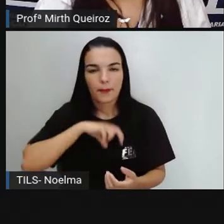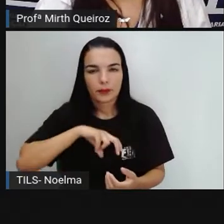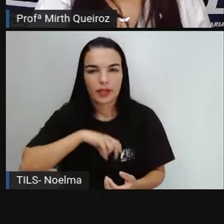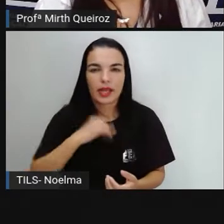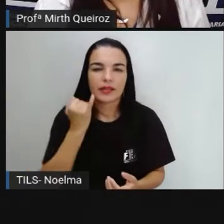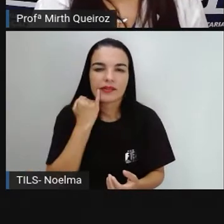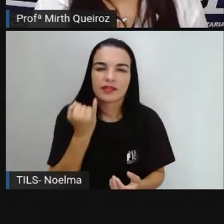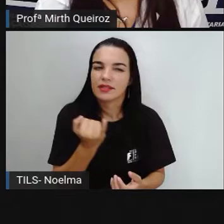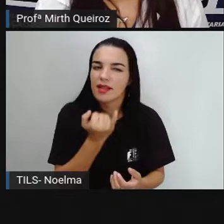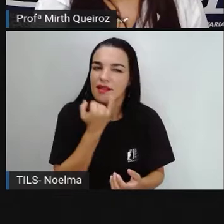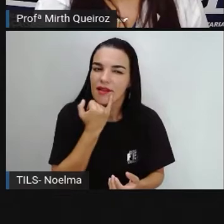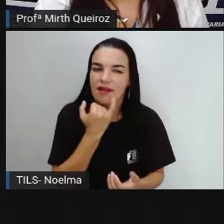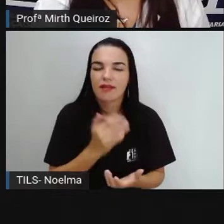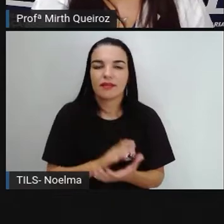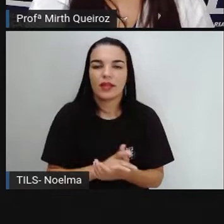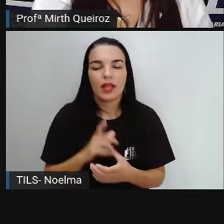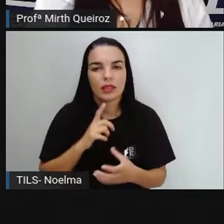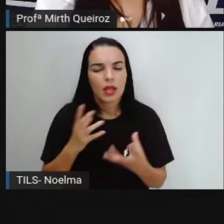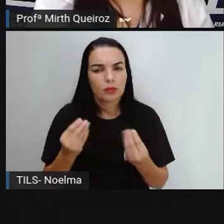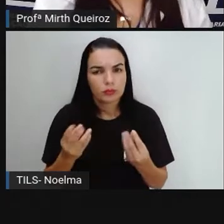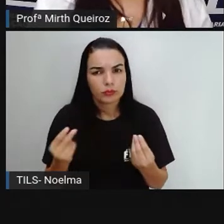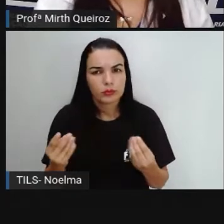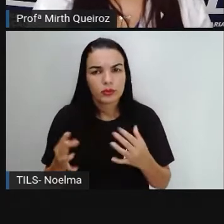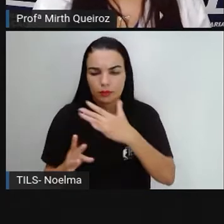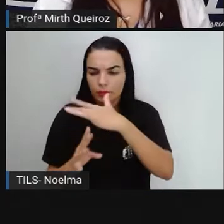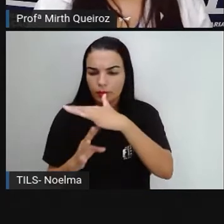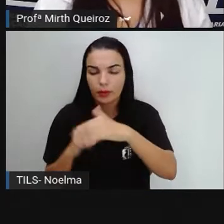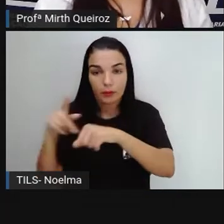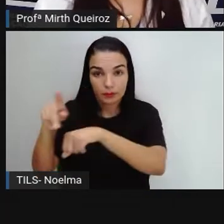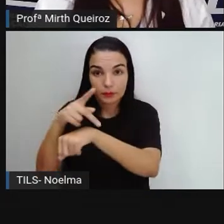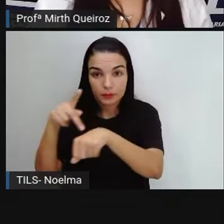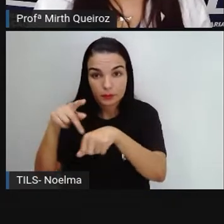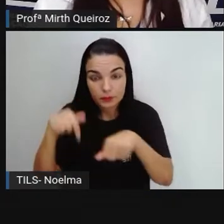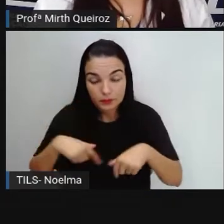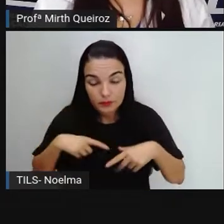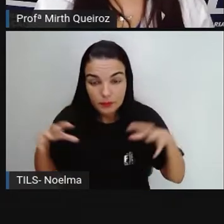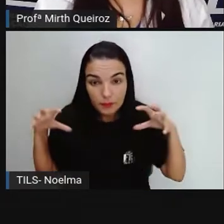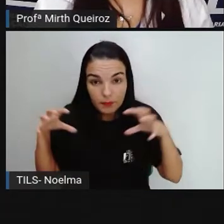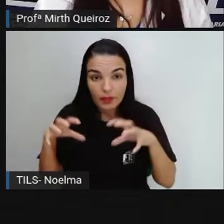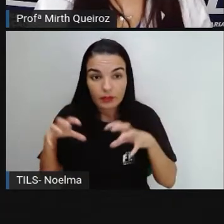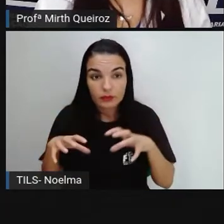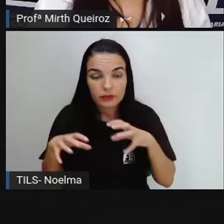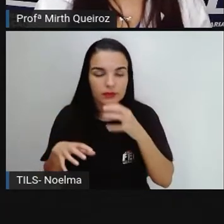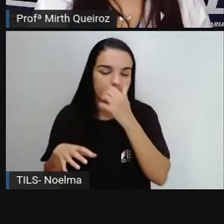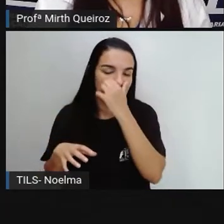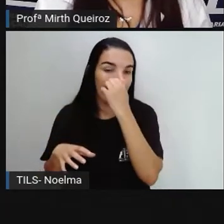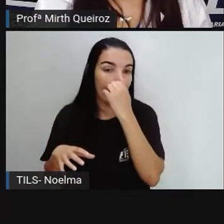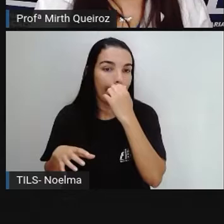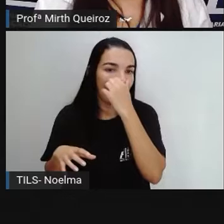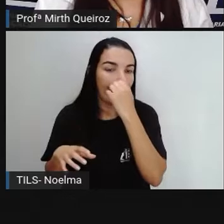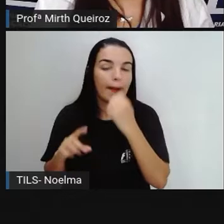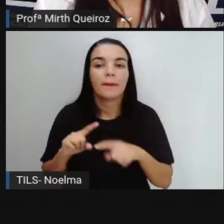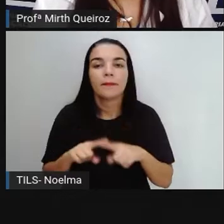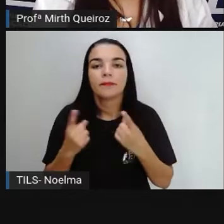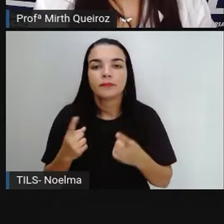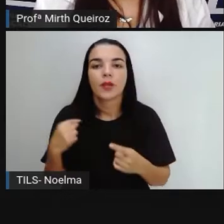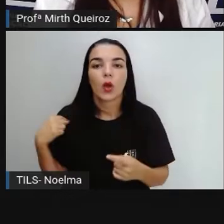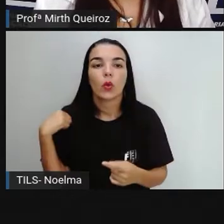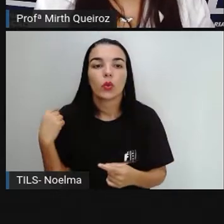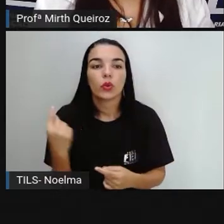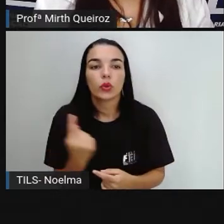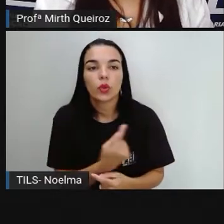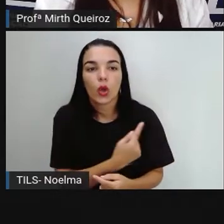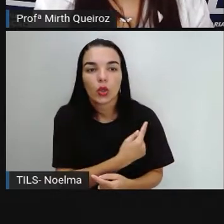entre vários outros povos que vieram ao Brasil, né? Hoje, a gente tem uma cultura, a gente fala